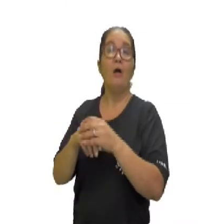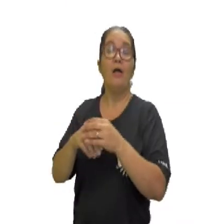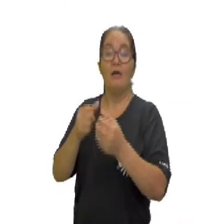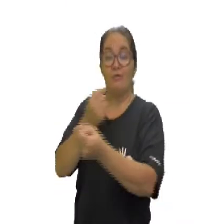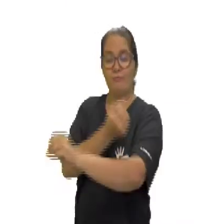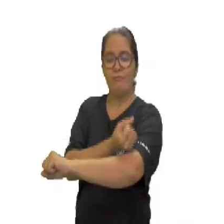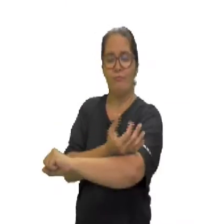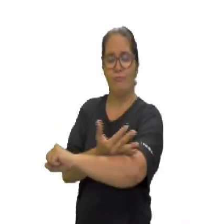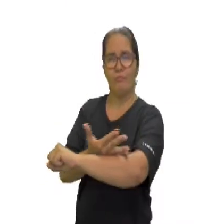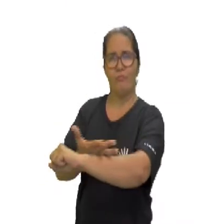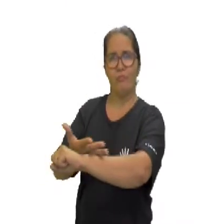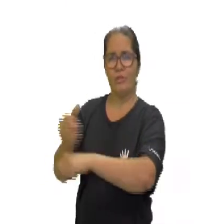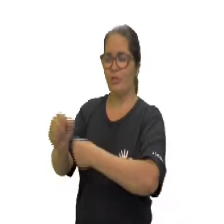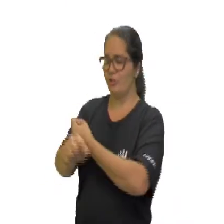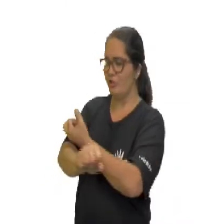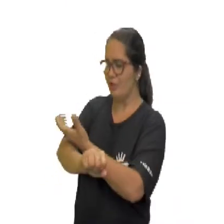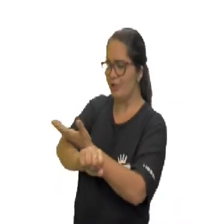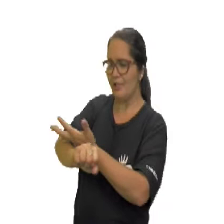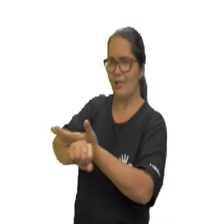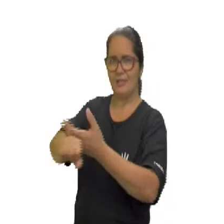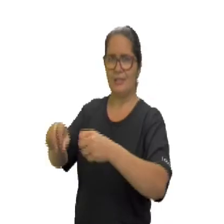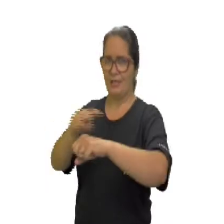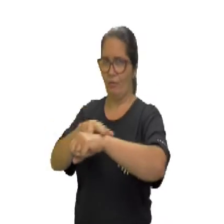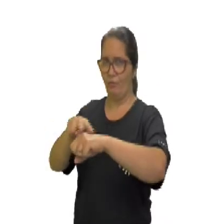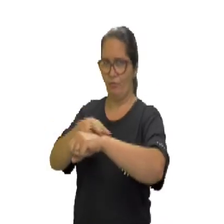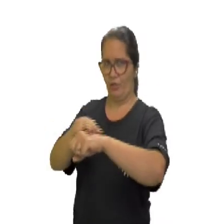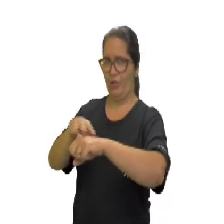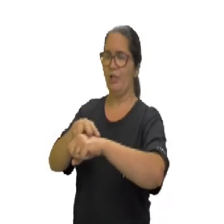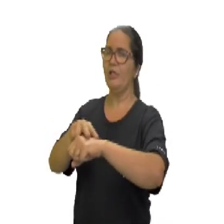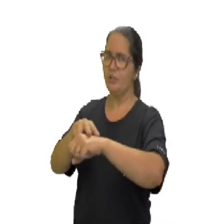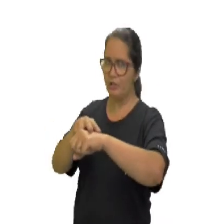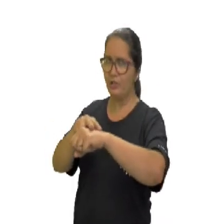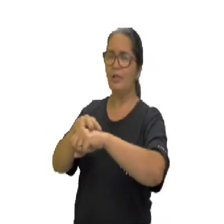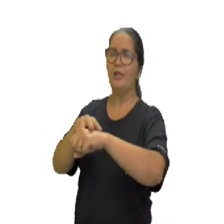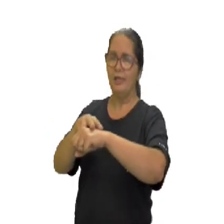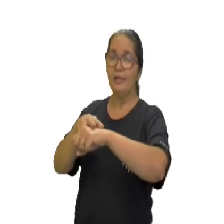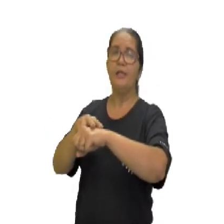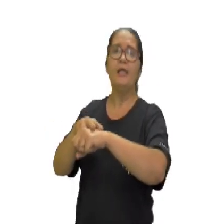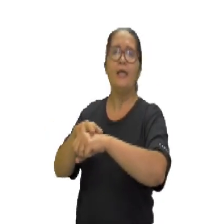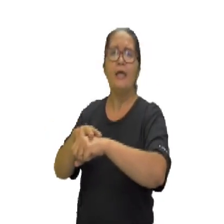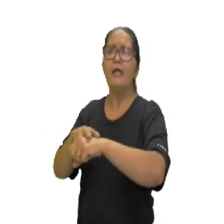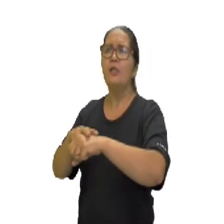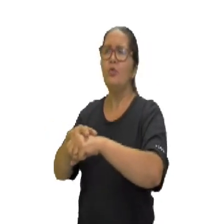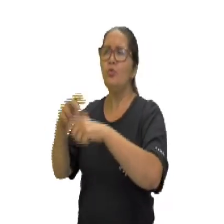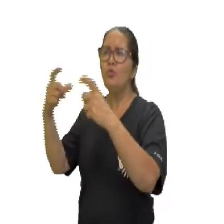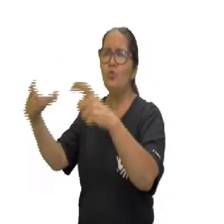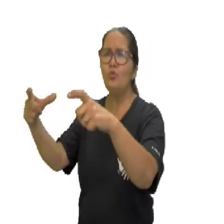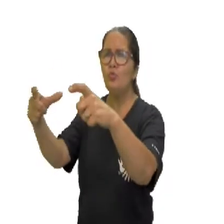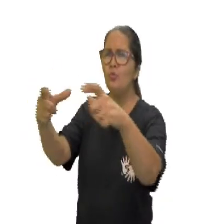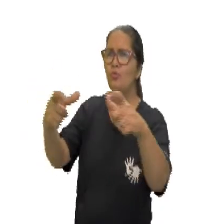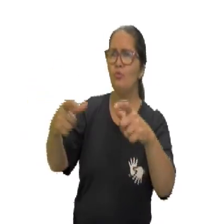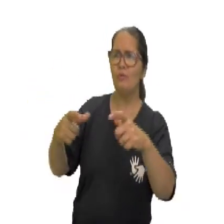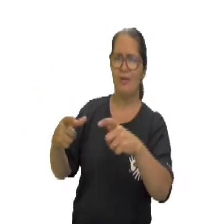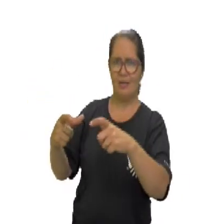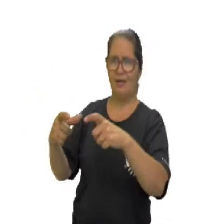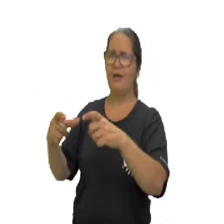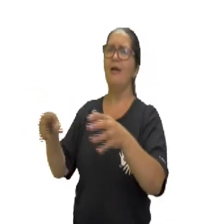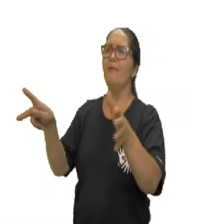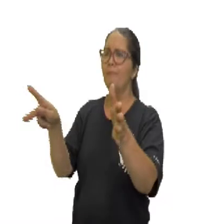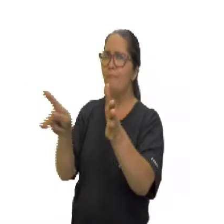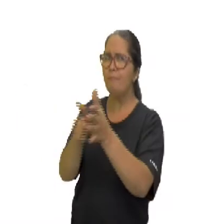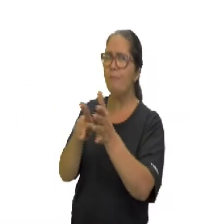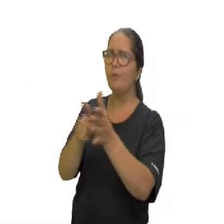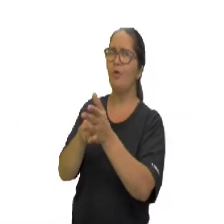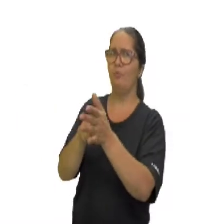influência tanto da parte terrestre, que faz parte daquela área, quanto do ecossistema marinho.